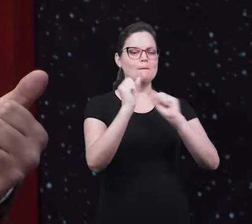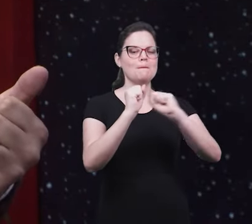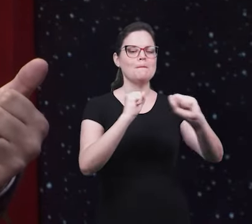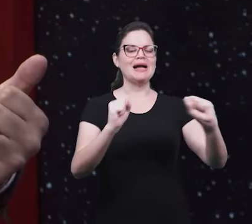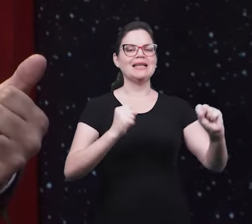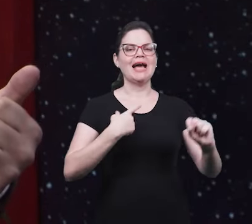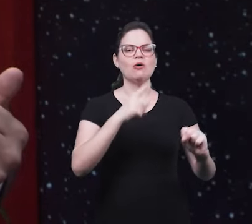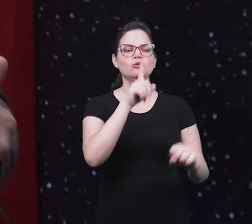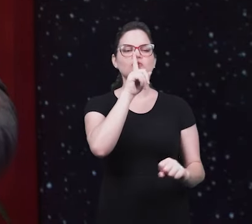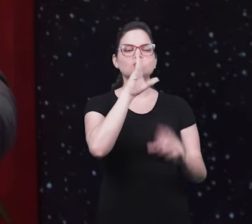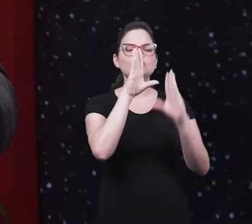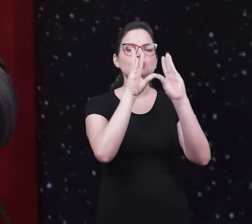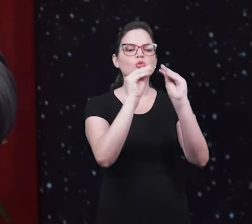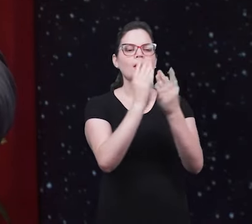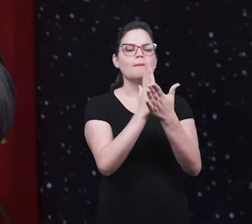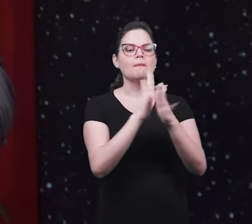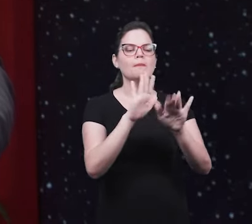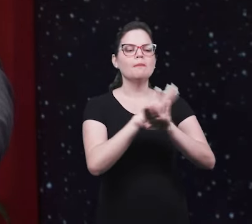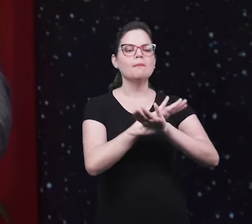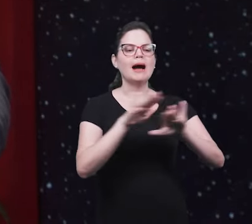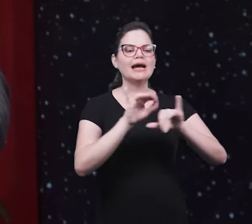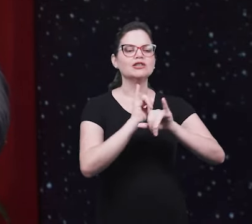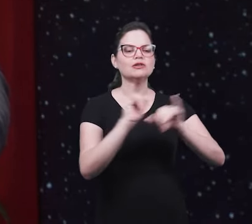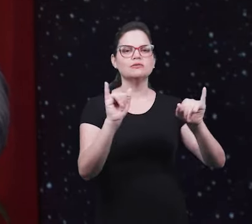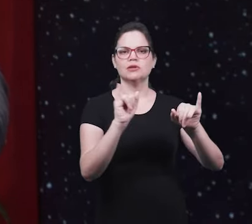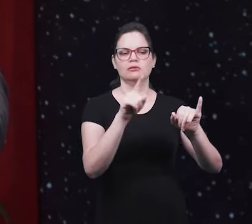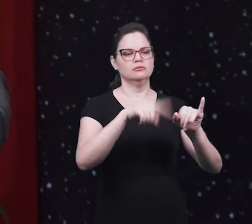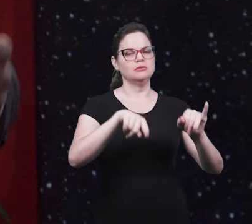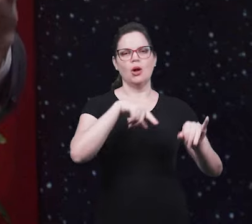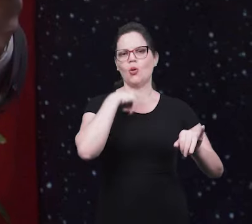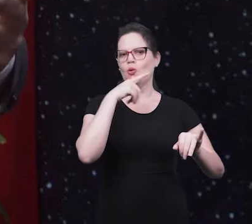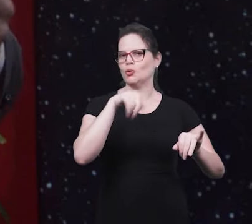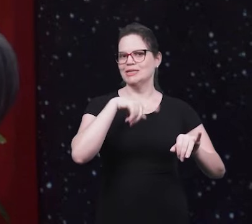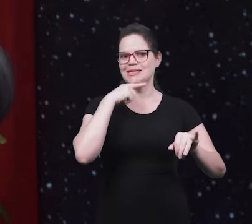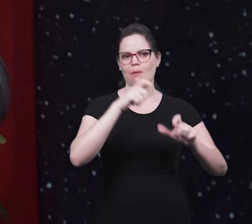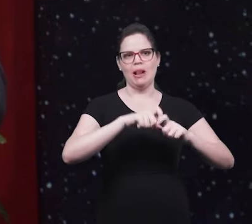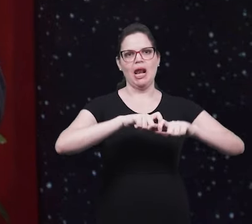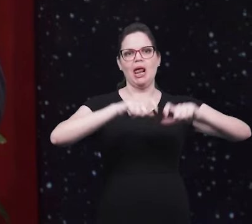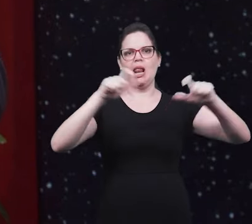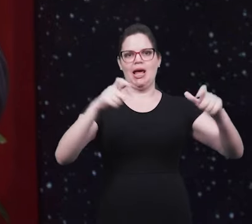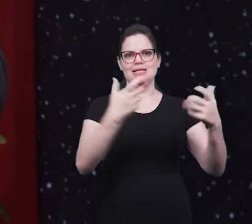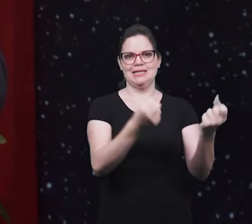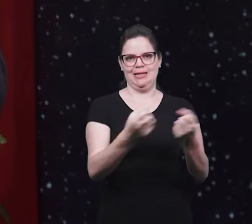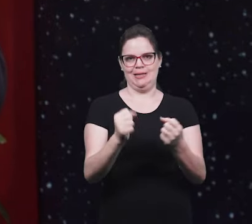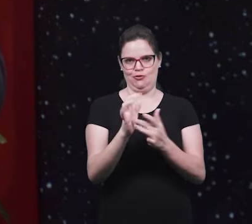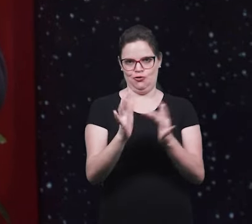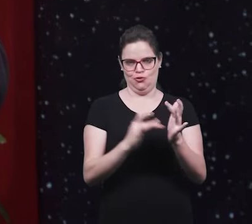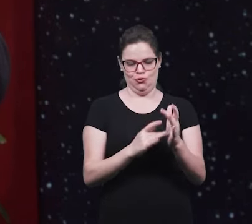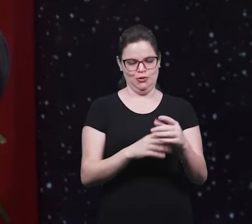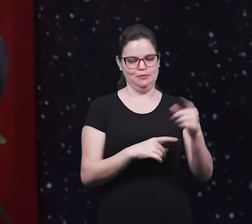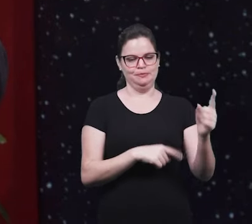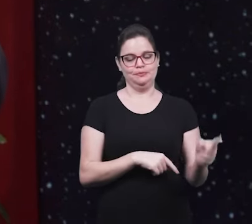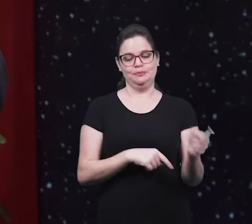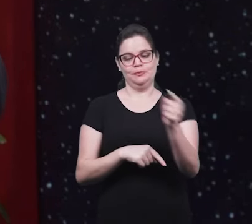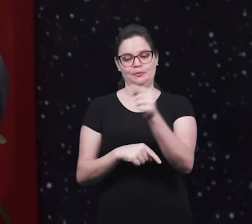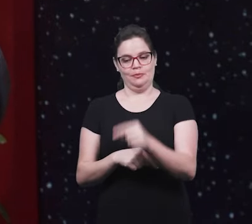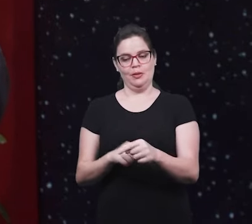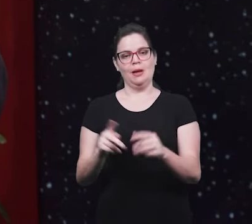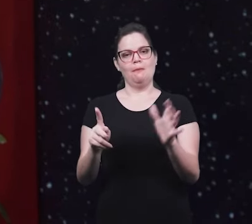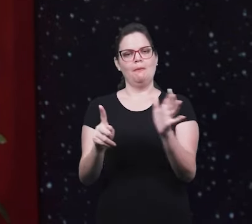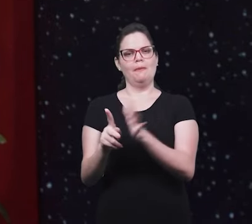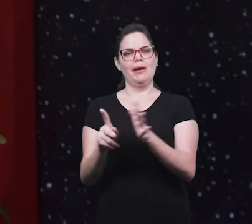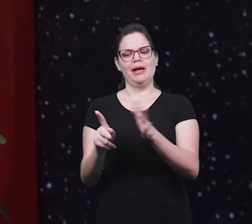Esmirna. Então, o que o adversário vai fazer agora em Pérgamo? Como o pastor Sérgio falou, a oposição foi contra a fé, é